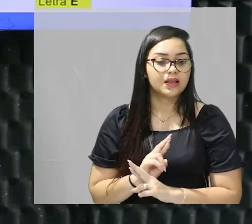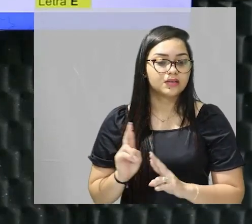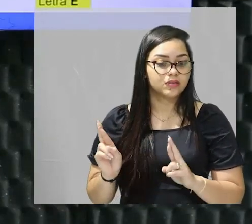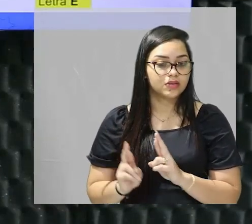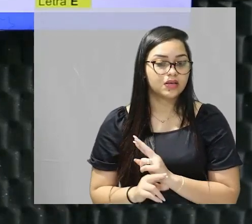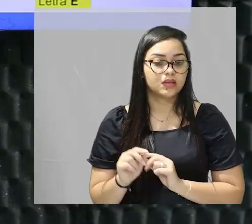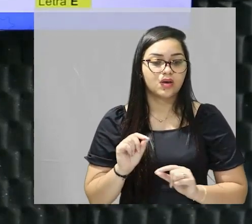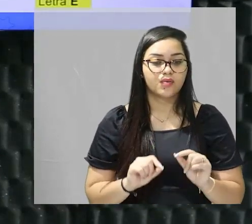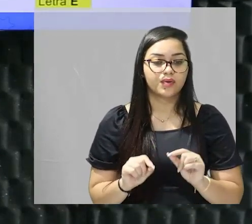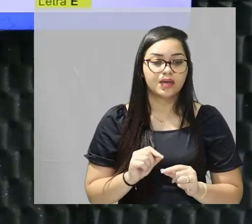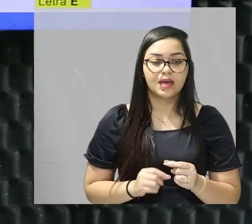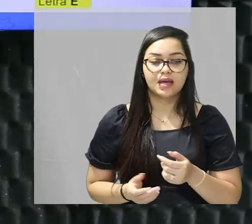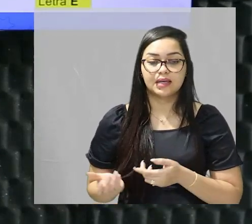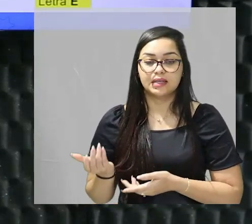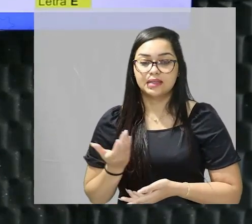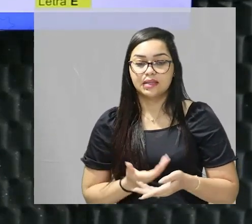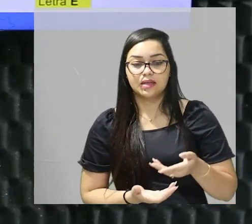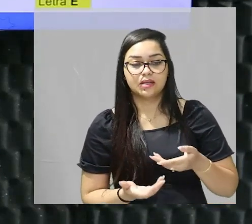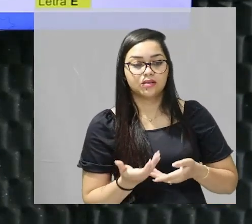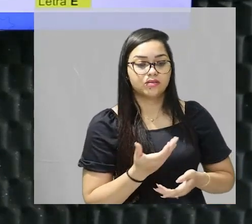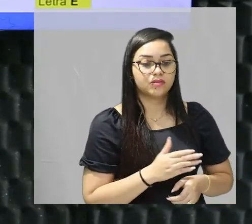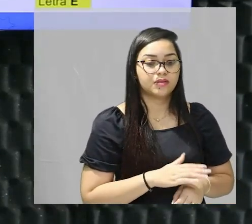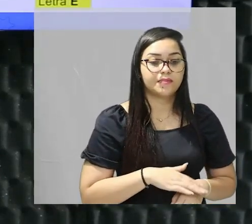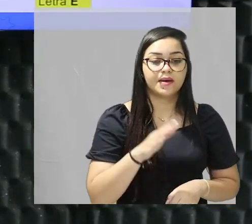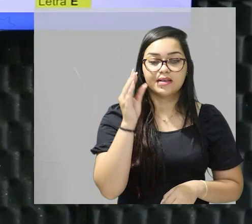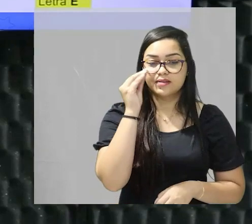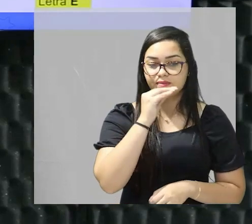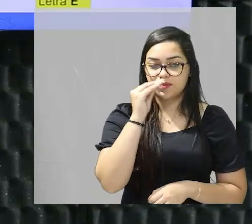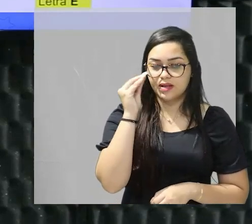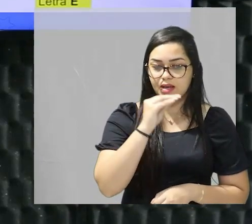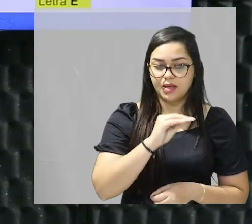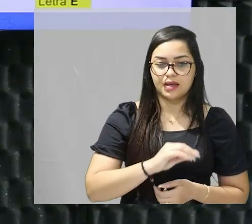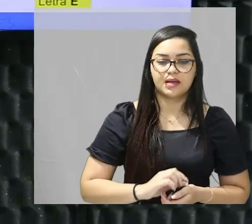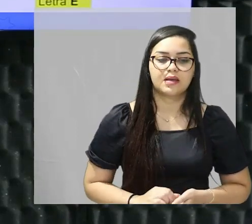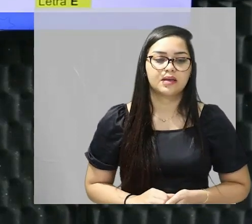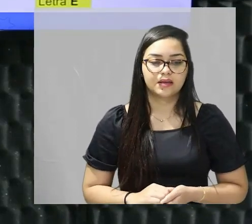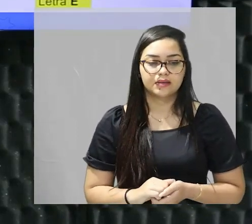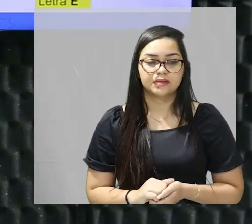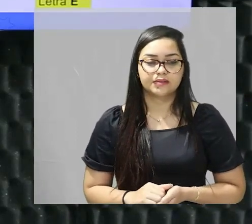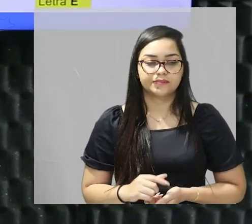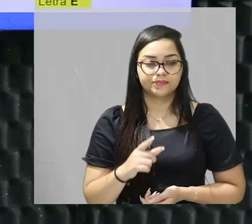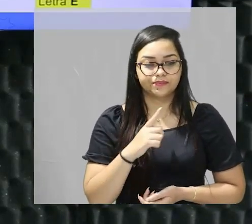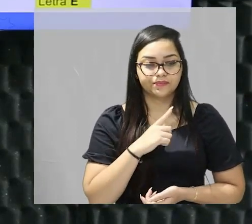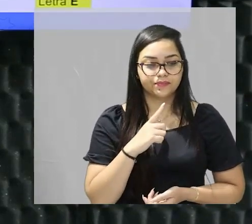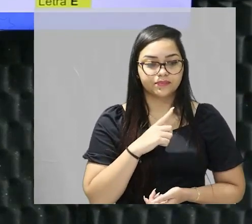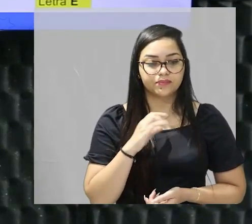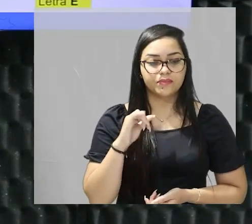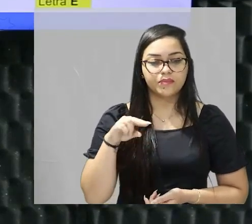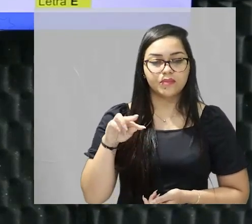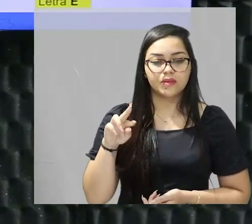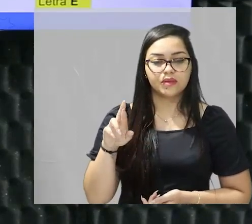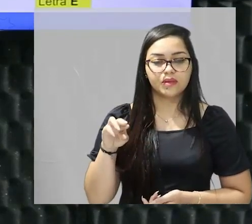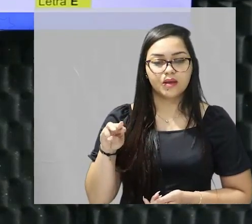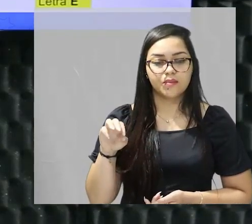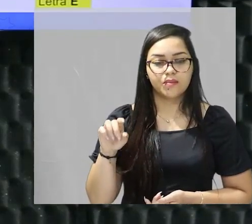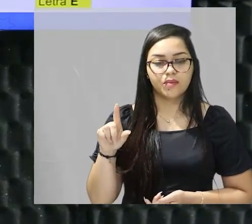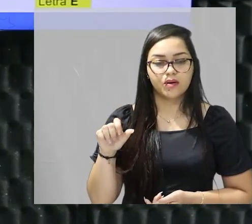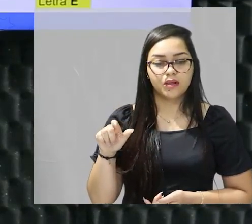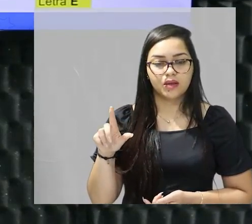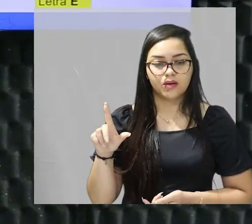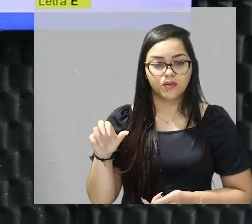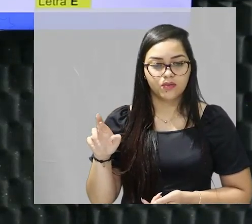a interações mais fracas. A interações intermoleculares mais